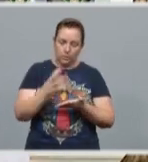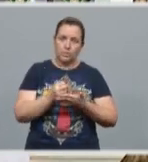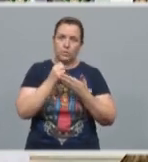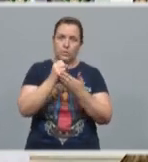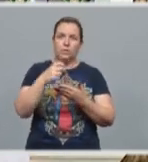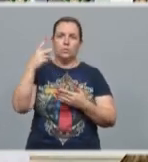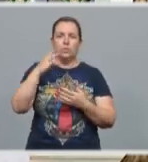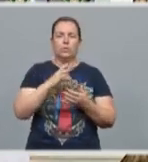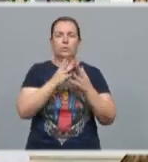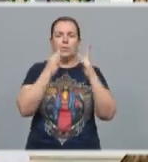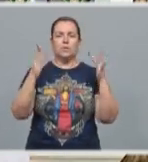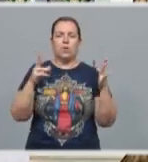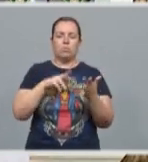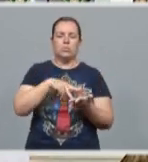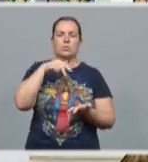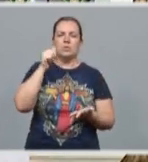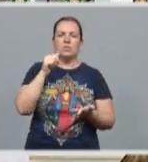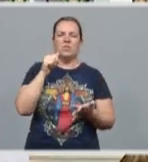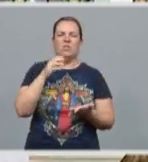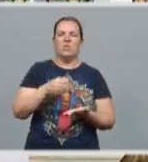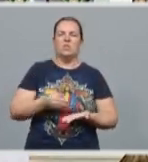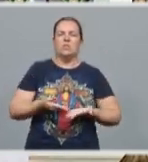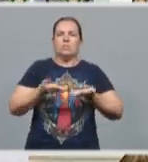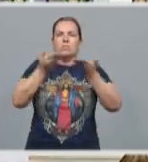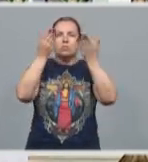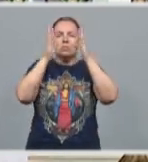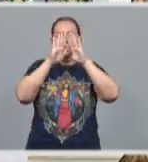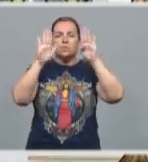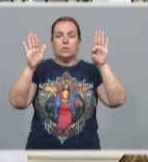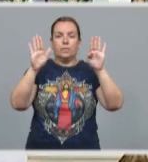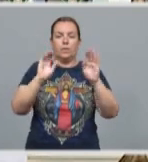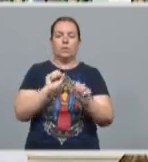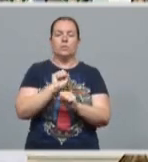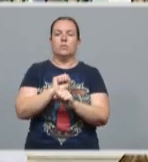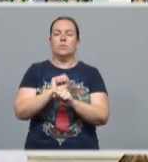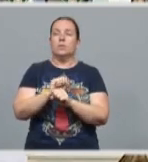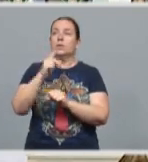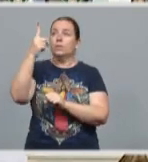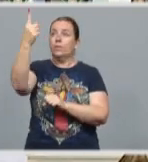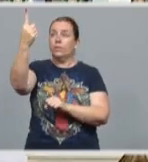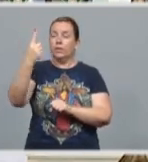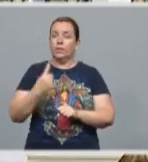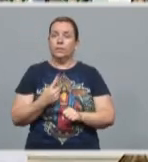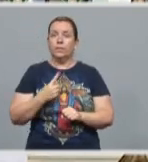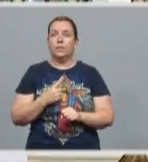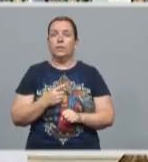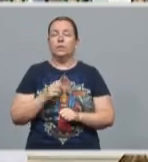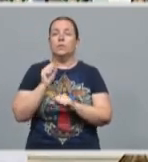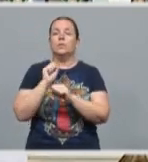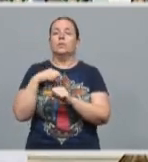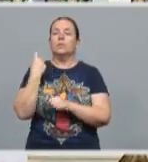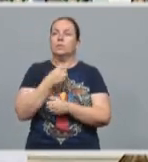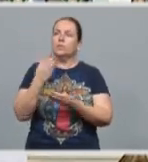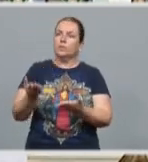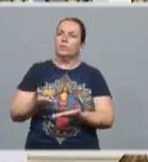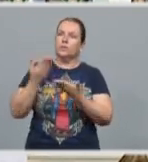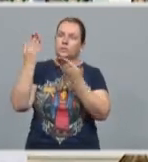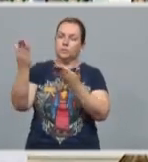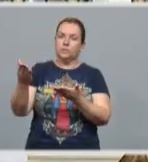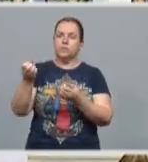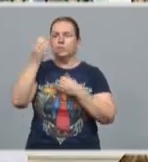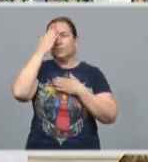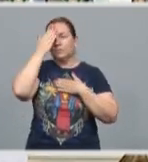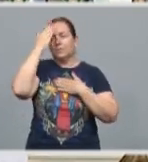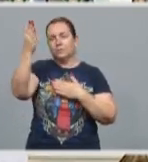da sua gloriosa ressurreição e ascensão ao céu, e enquanto esperamos a sua nova vinda, nós vos oferecemos em ação